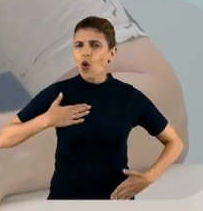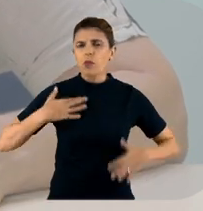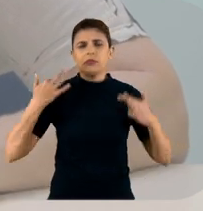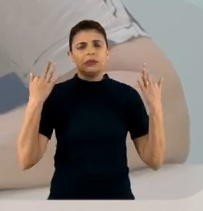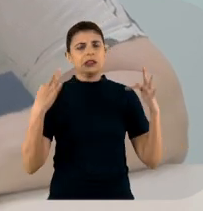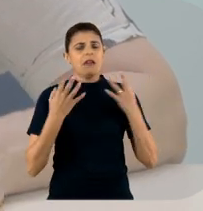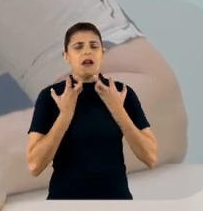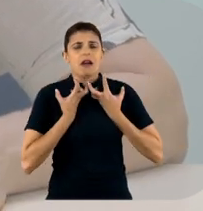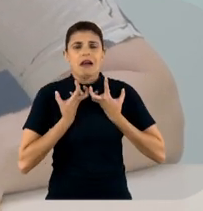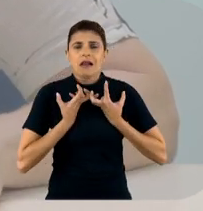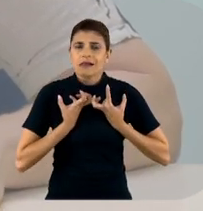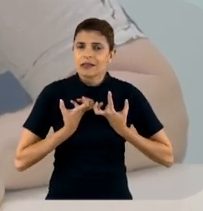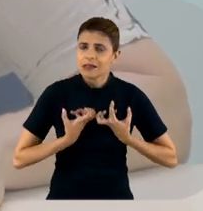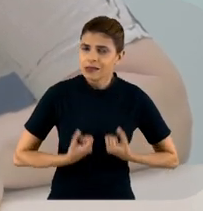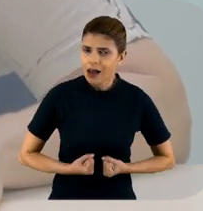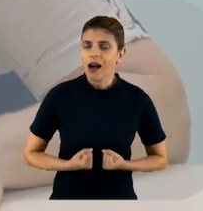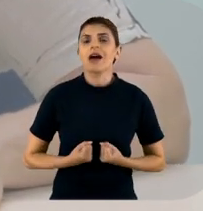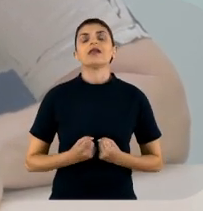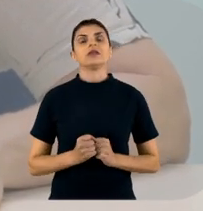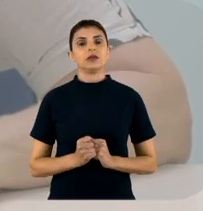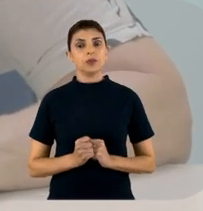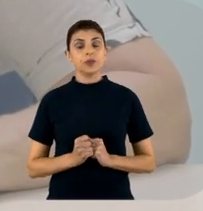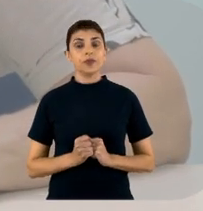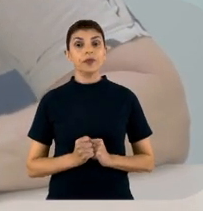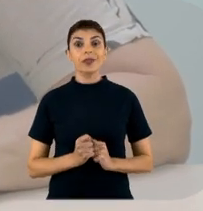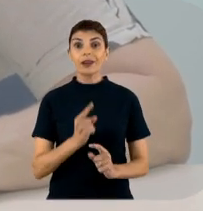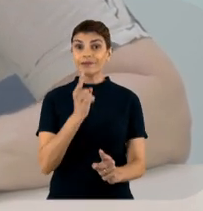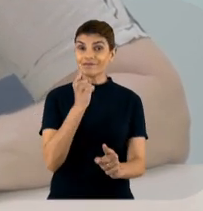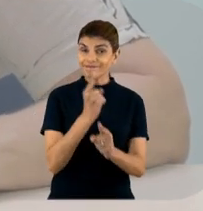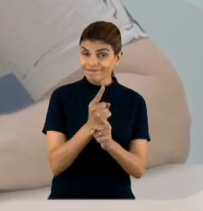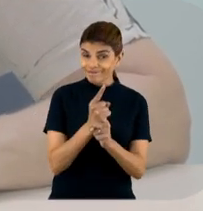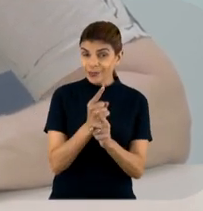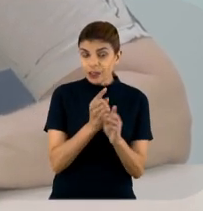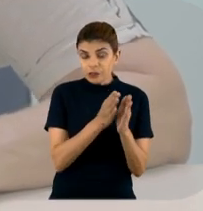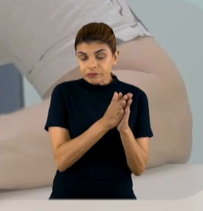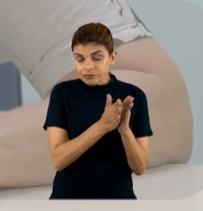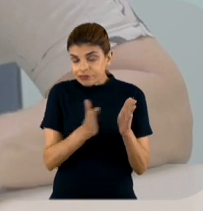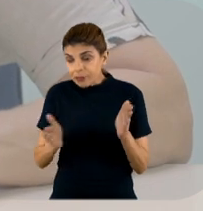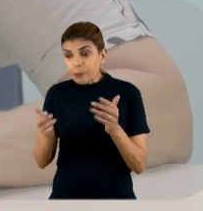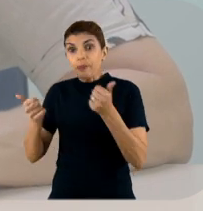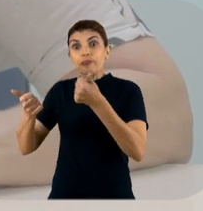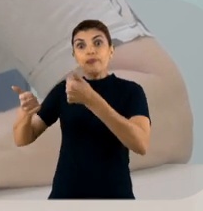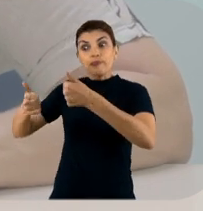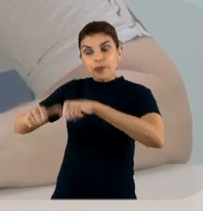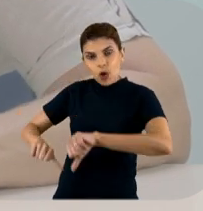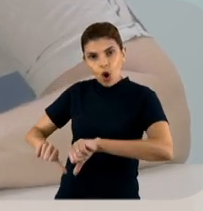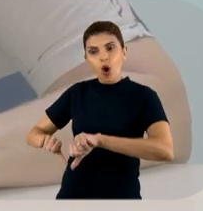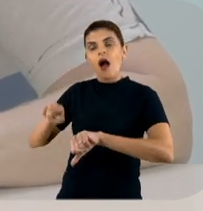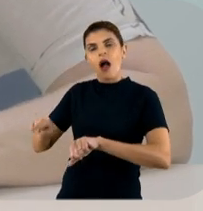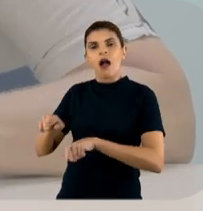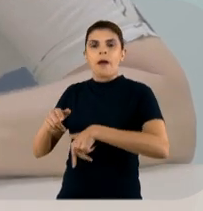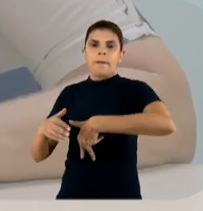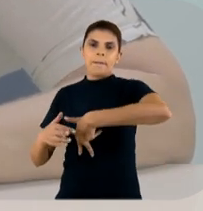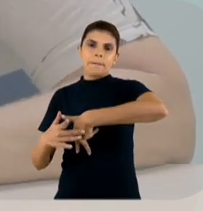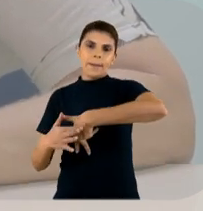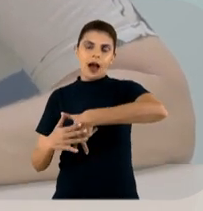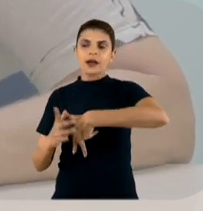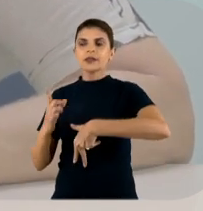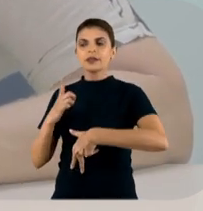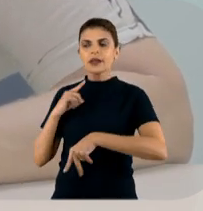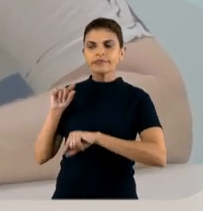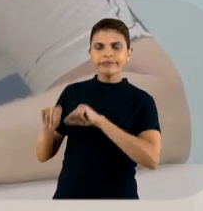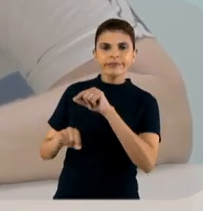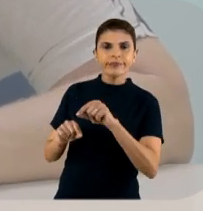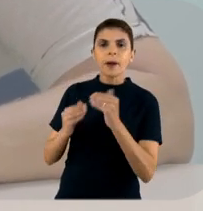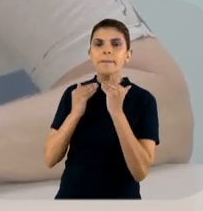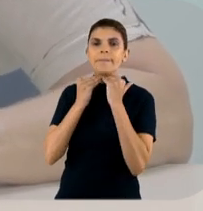cansaço uma coisa bem inespecífica a detecção da piora ela tá relacionada realmente a você ter alguma